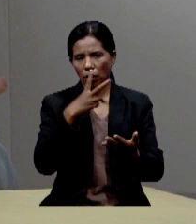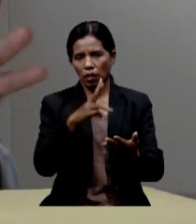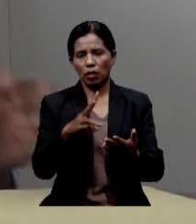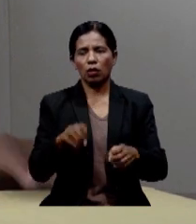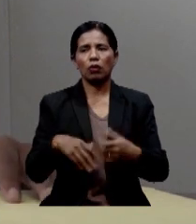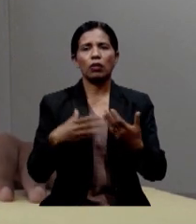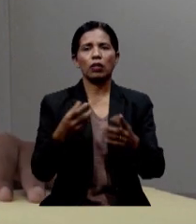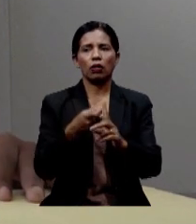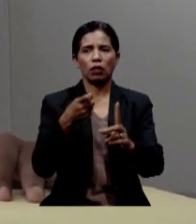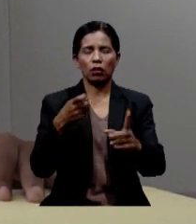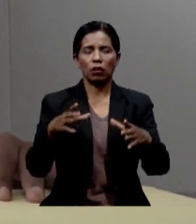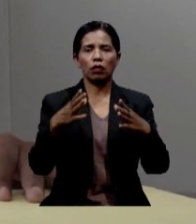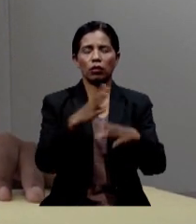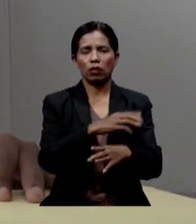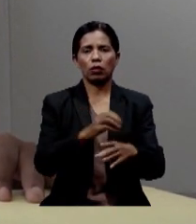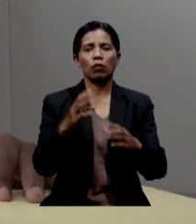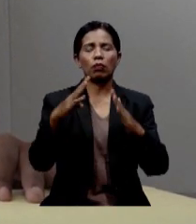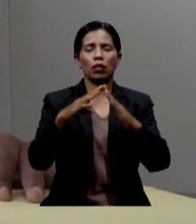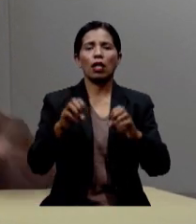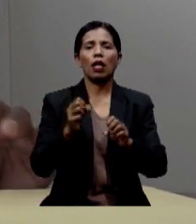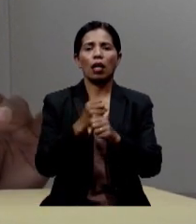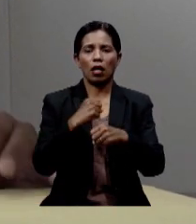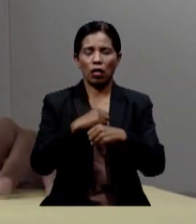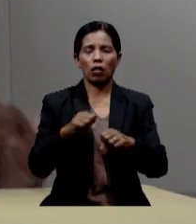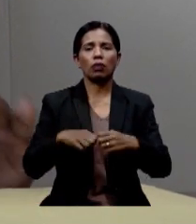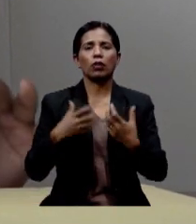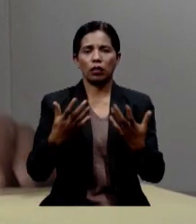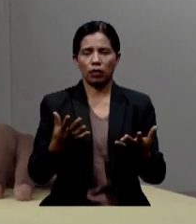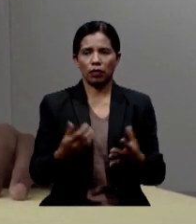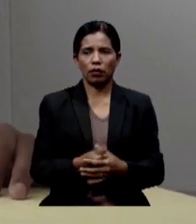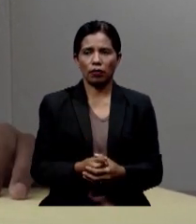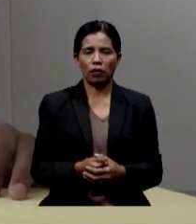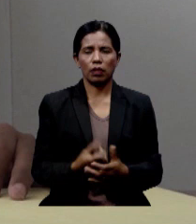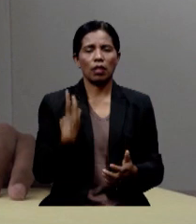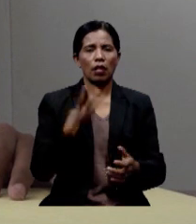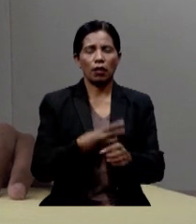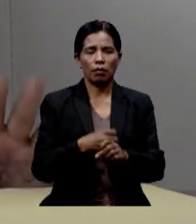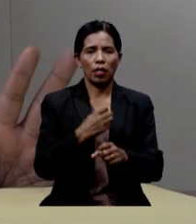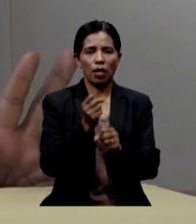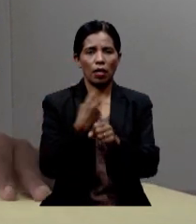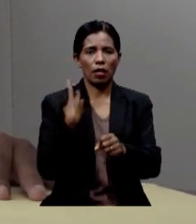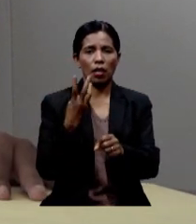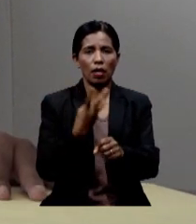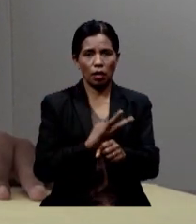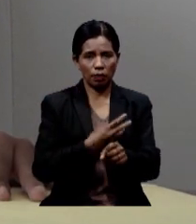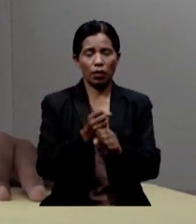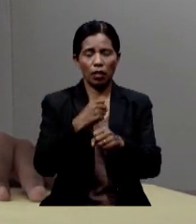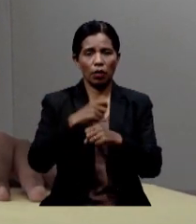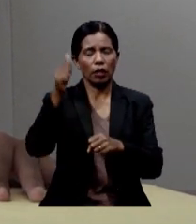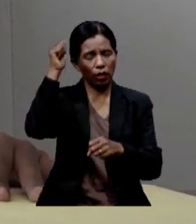usi umanerasi kwensa ne ami halo analisa ami halo analisa ami verifica ne ta kategori